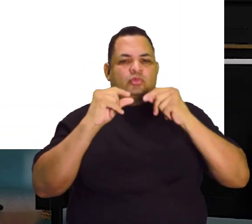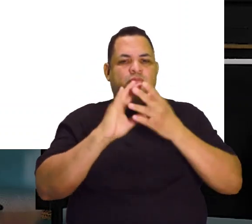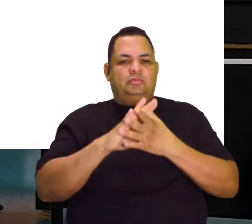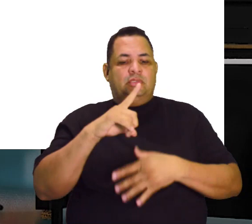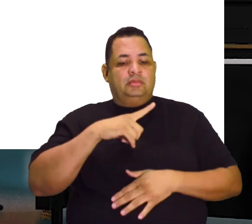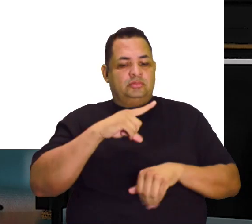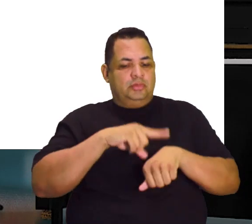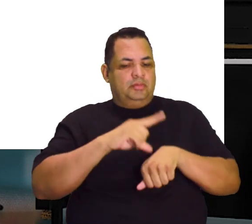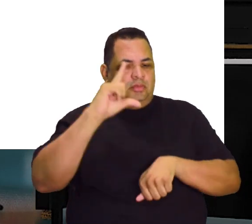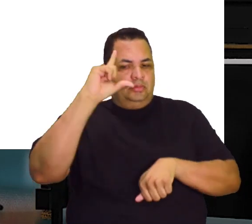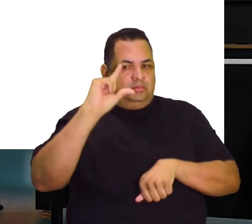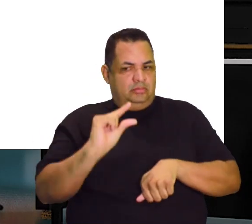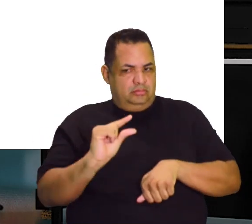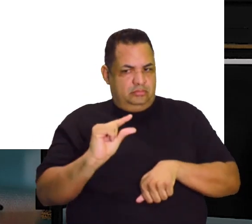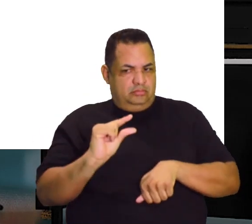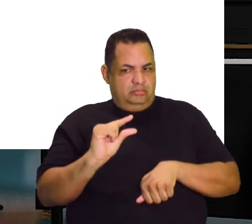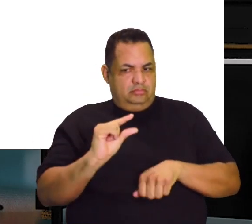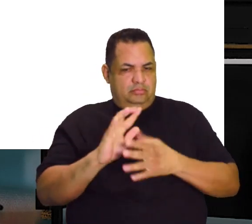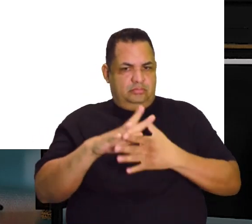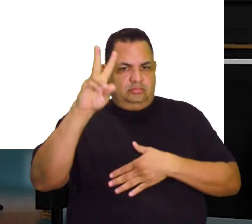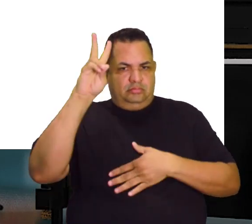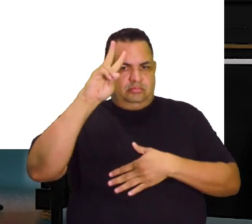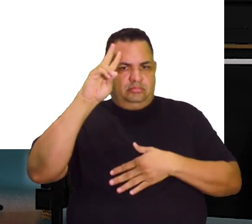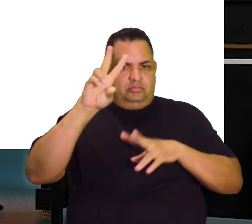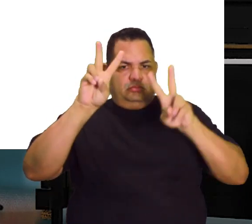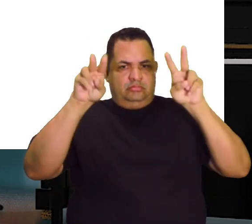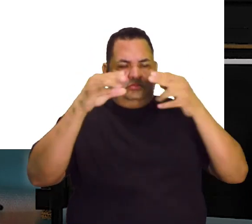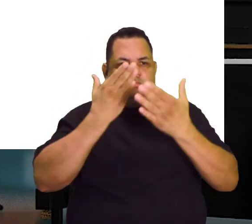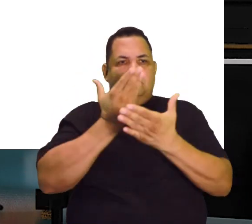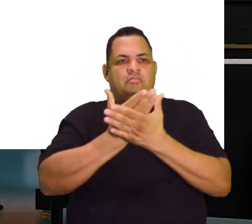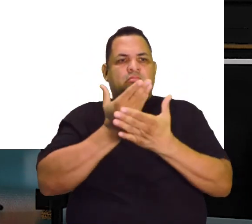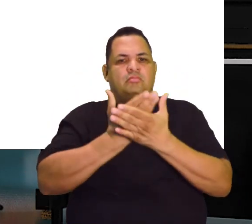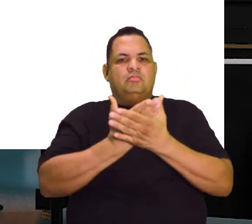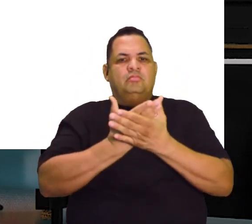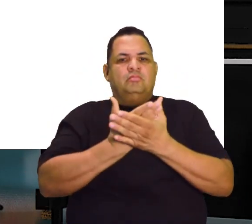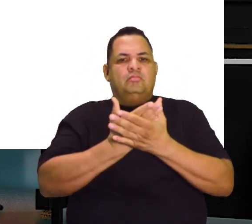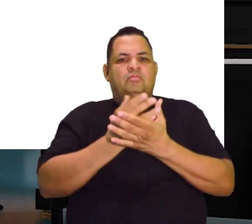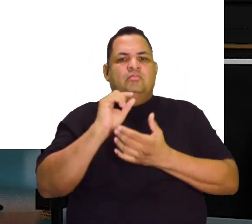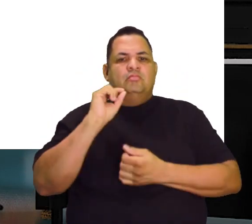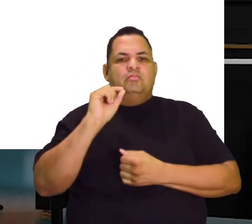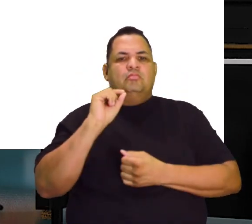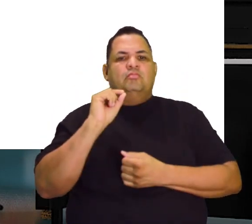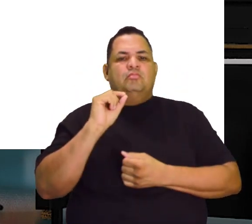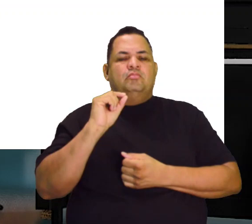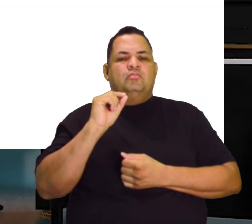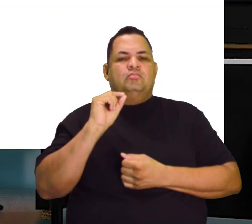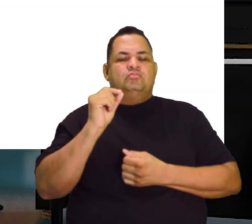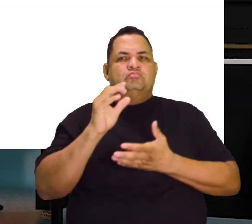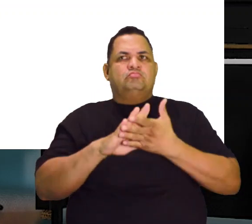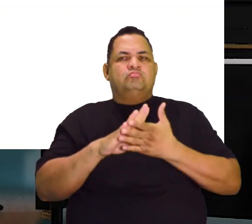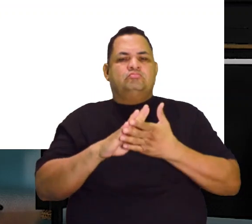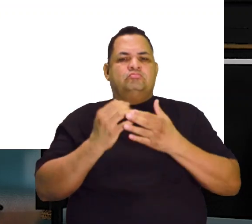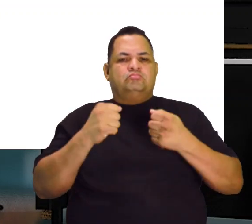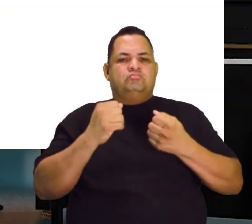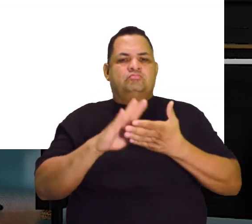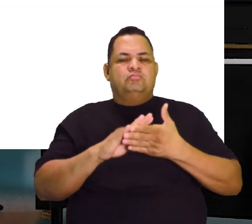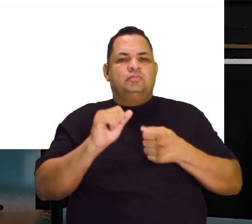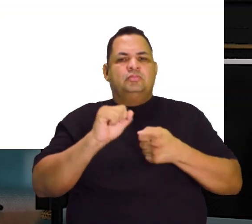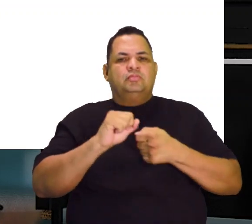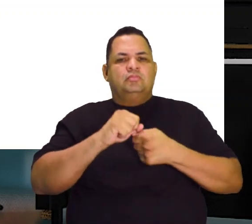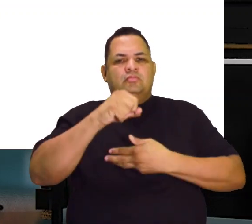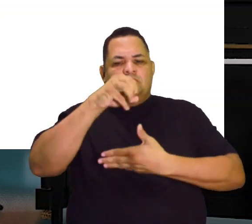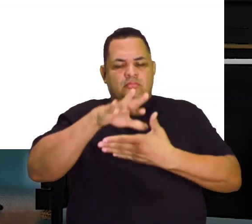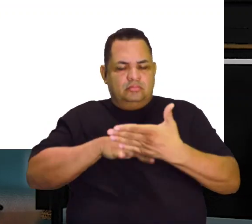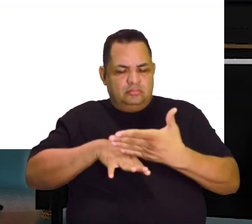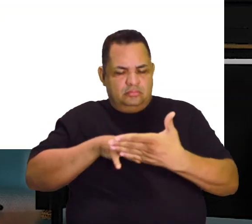nosso tempo. Então, só para vocês lembrarem a temática da aula, que vocês possam, durante as atividades,